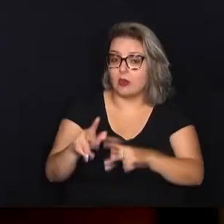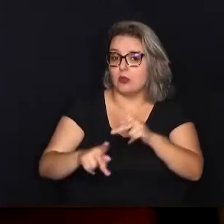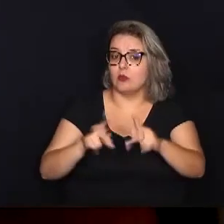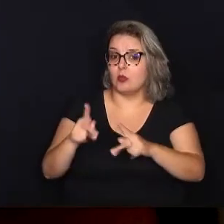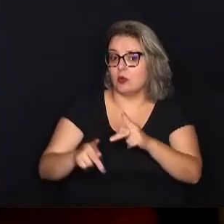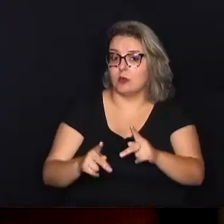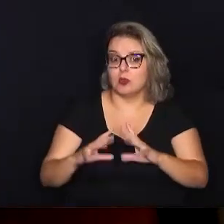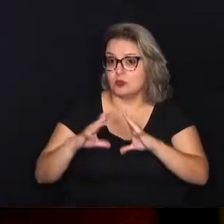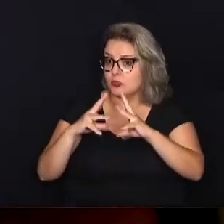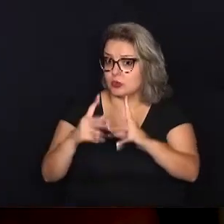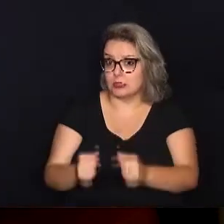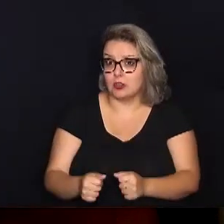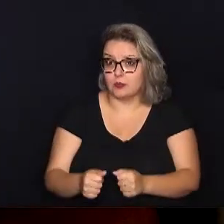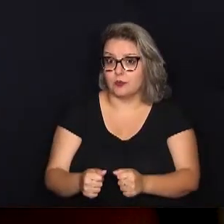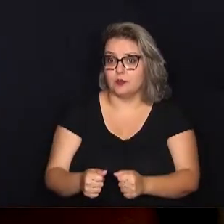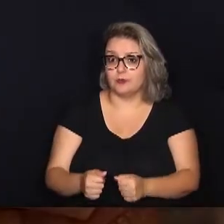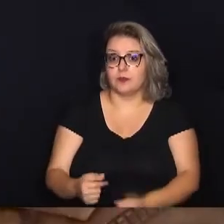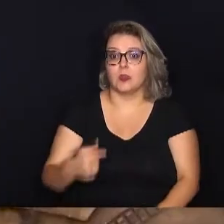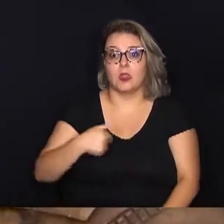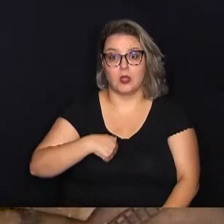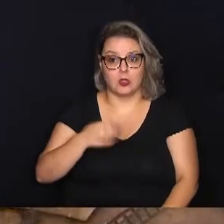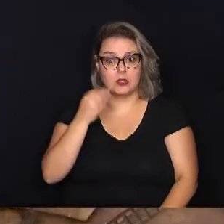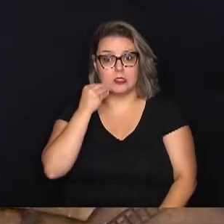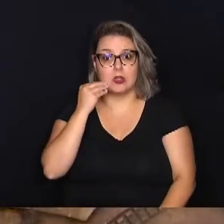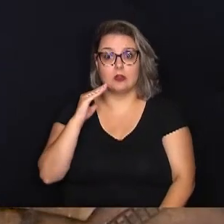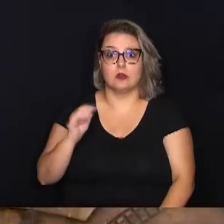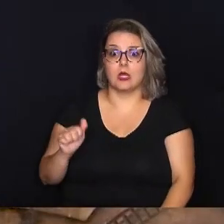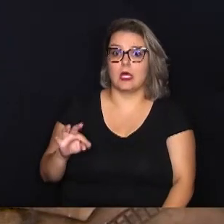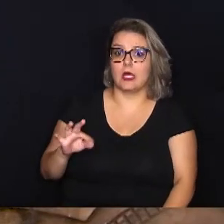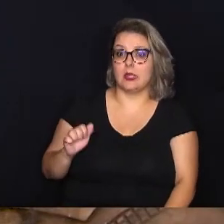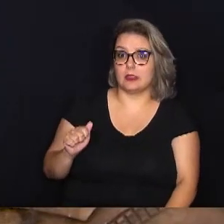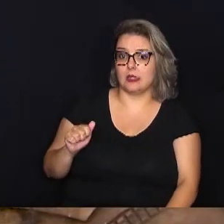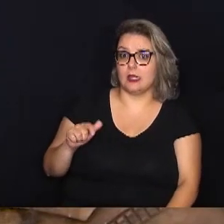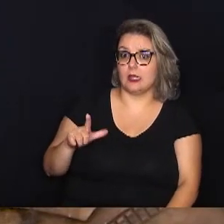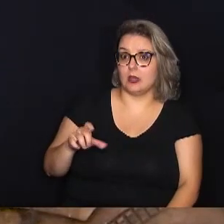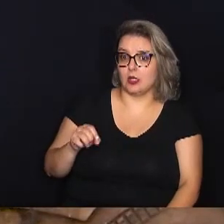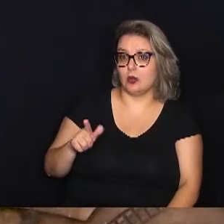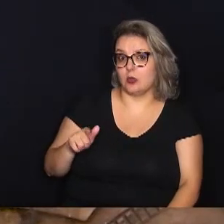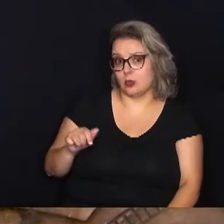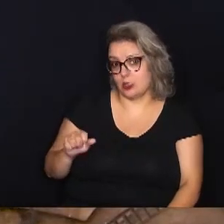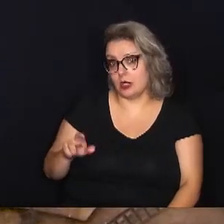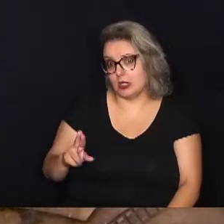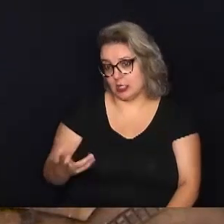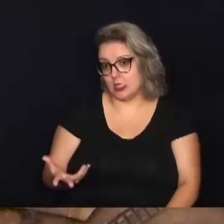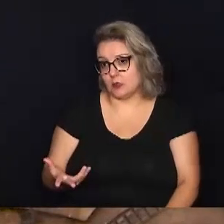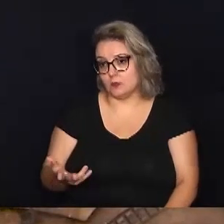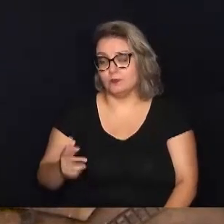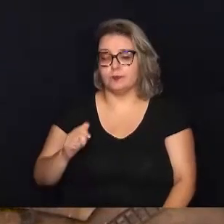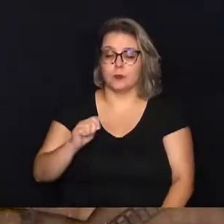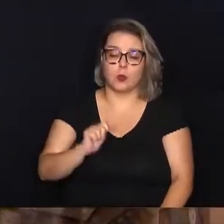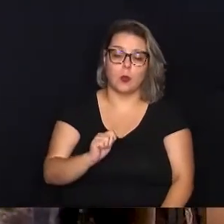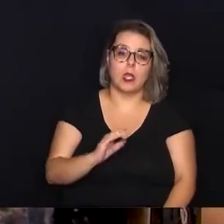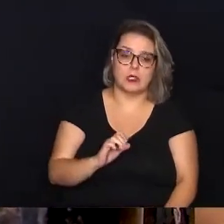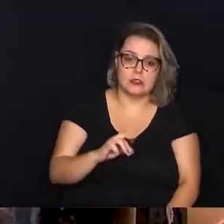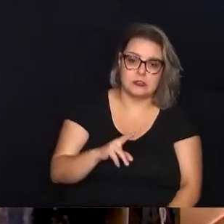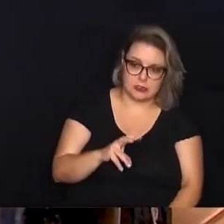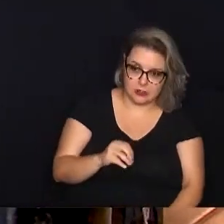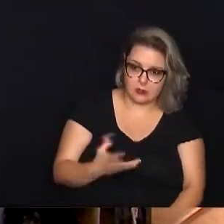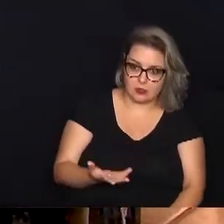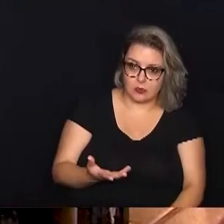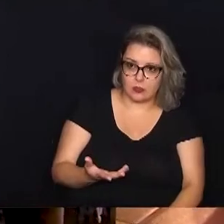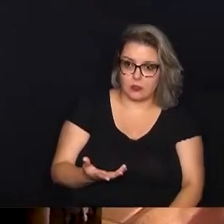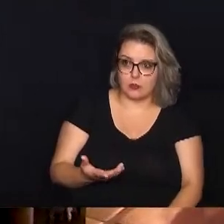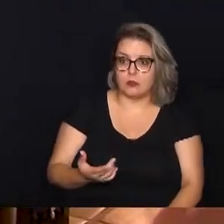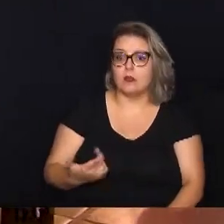mostrado ao público na sua íntegra. Eu tenho tentado catalogar o acervo,